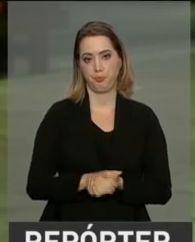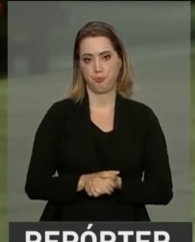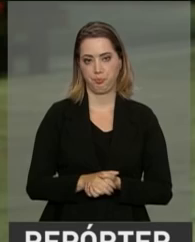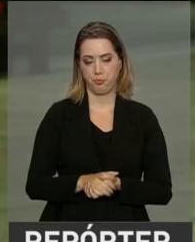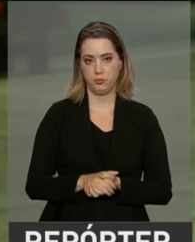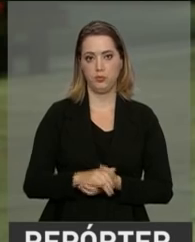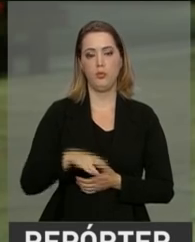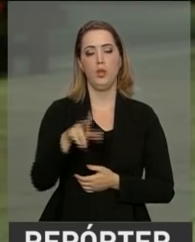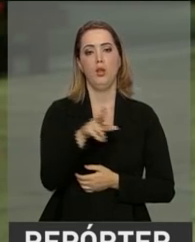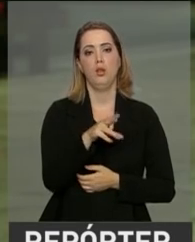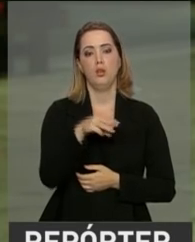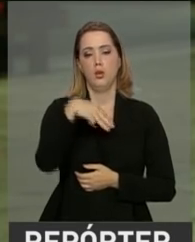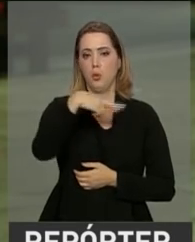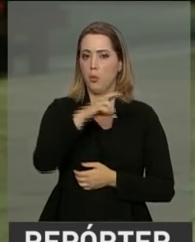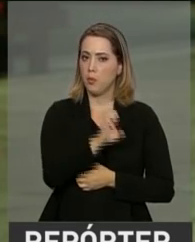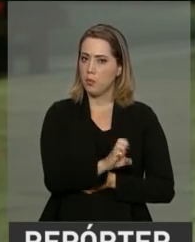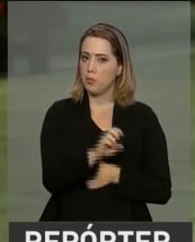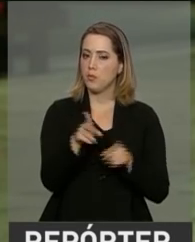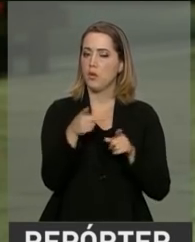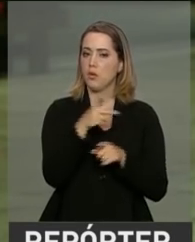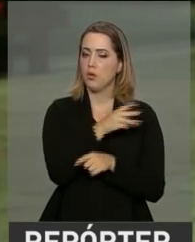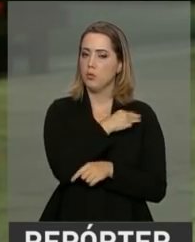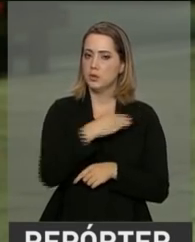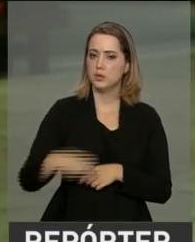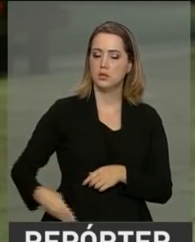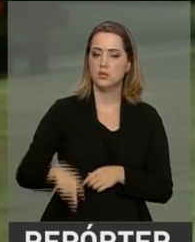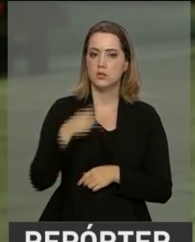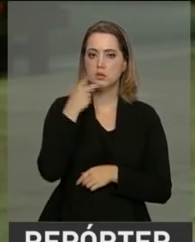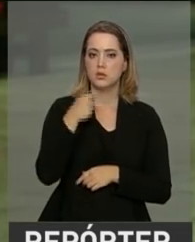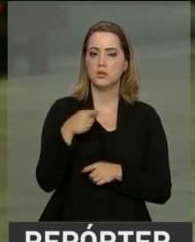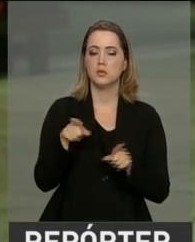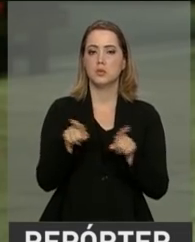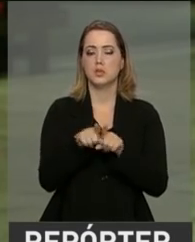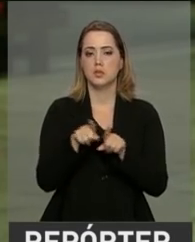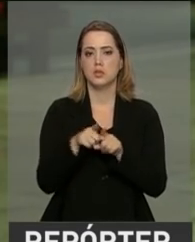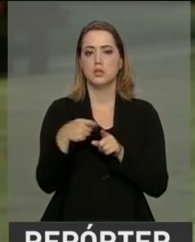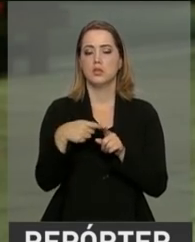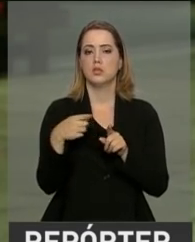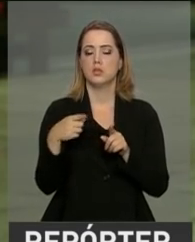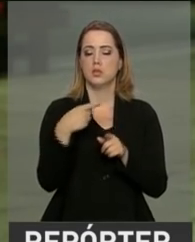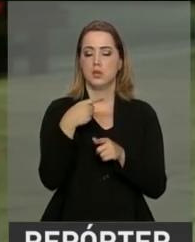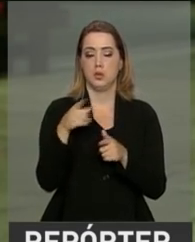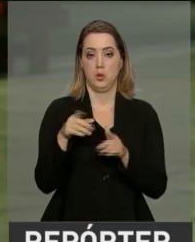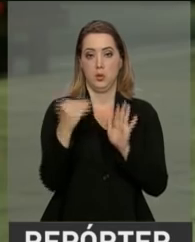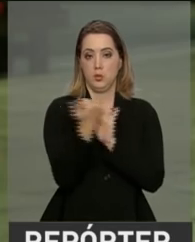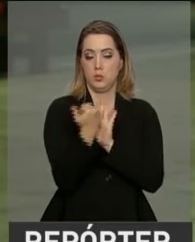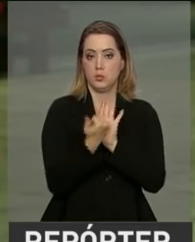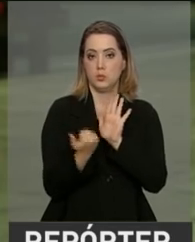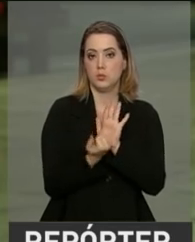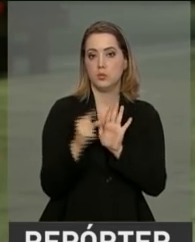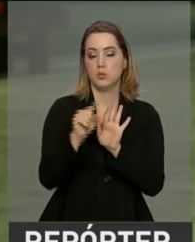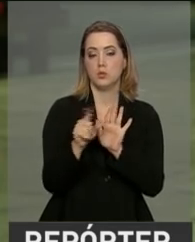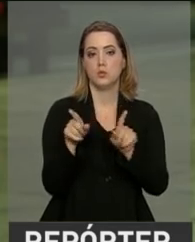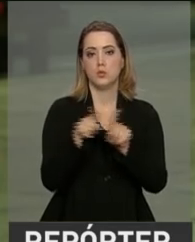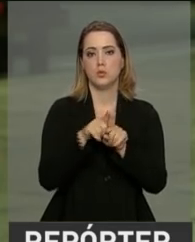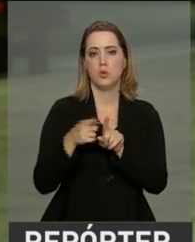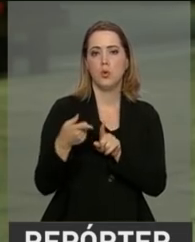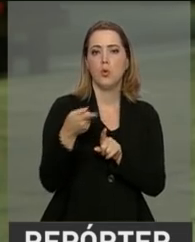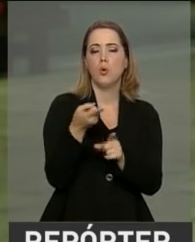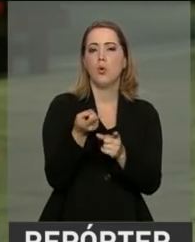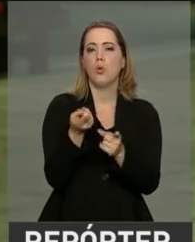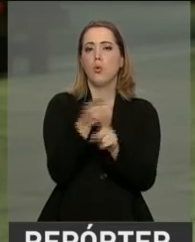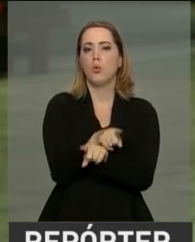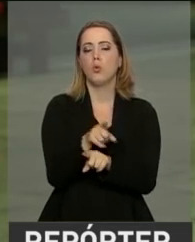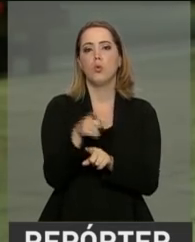Serra ainda anunciou que o Brasil vai iniciar um processo de solução de controvérsias junto à Organização Mundial do Comércio contra os